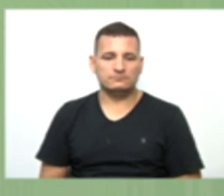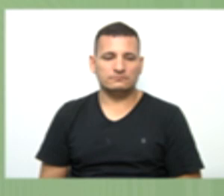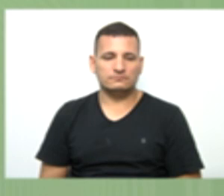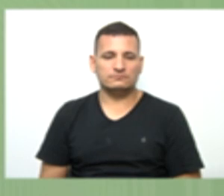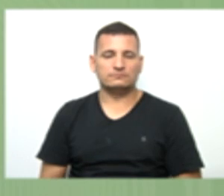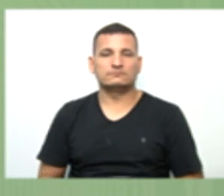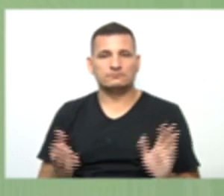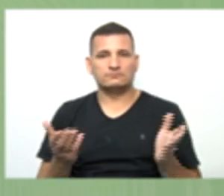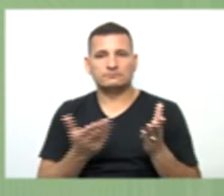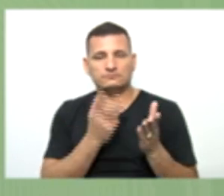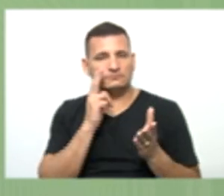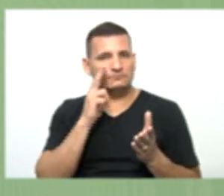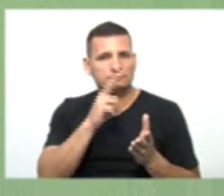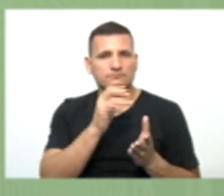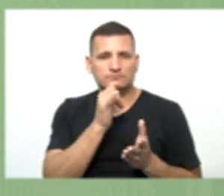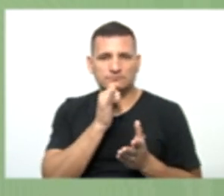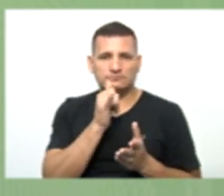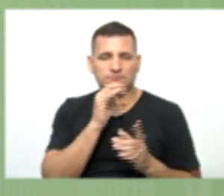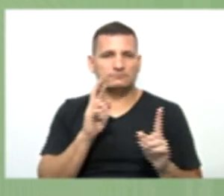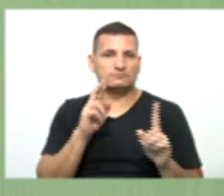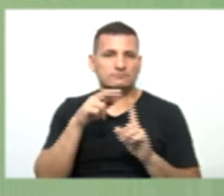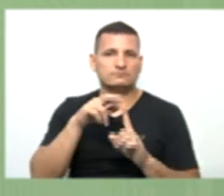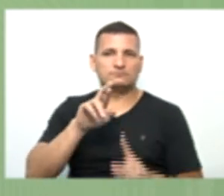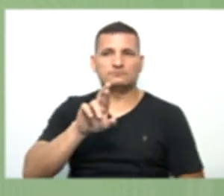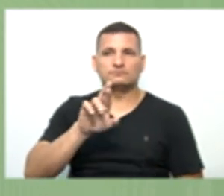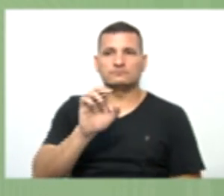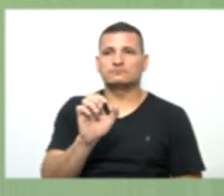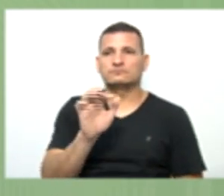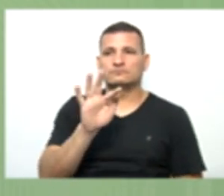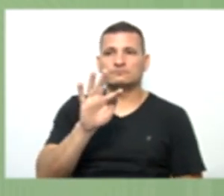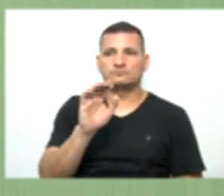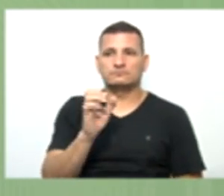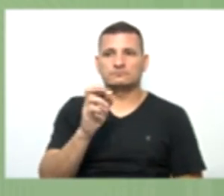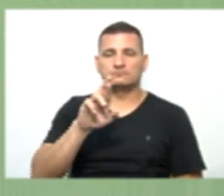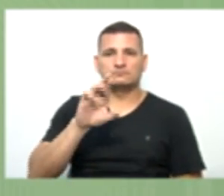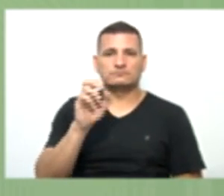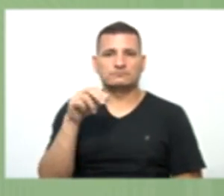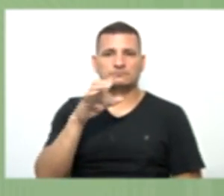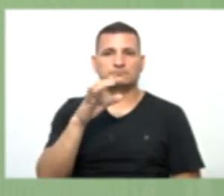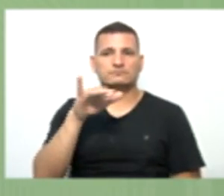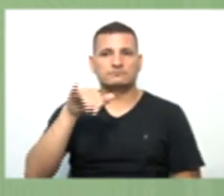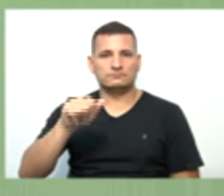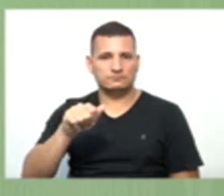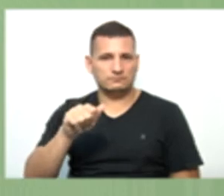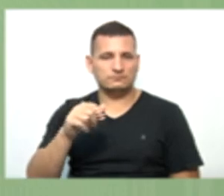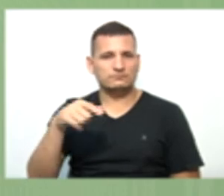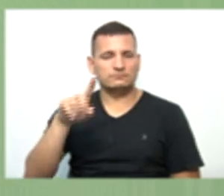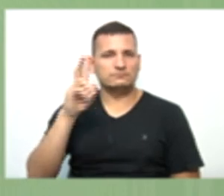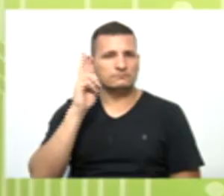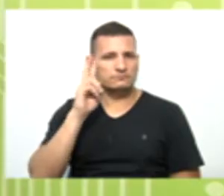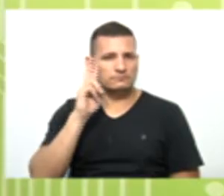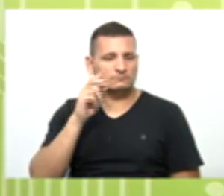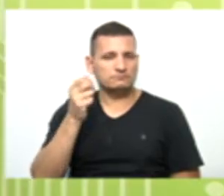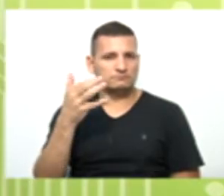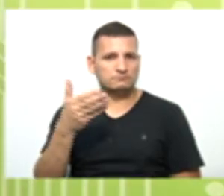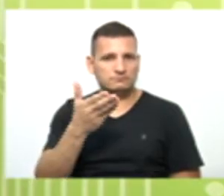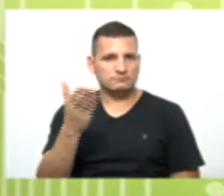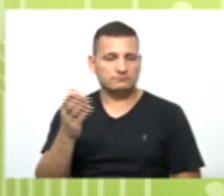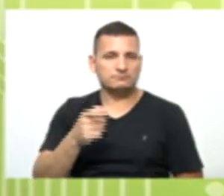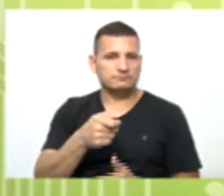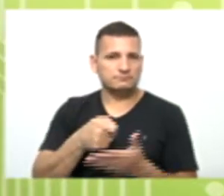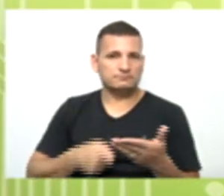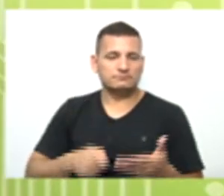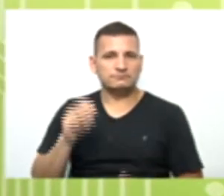Um exemplo de referência. Então, lembra, olha, nós falamos aqui para você que a redação